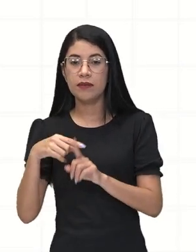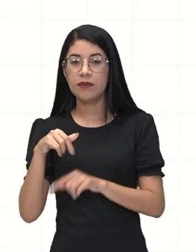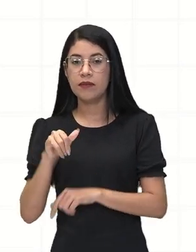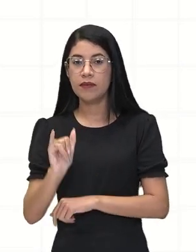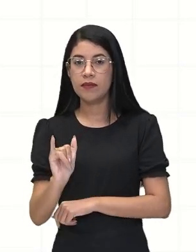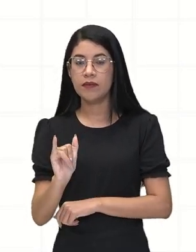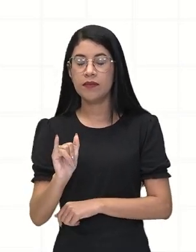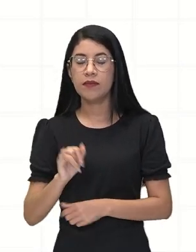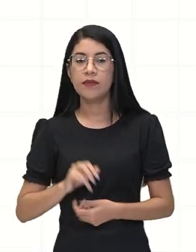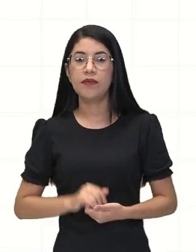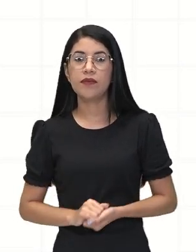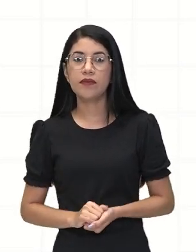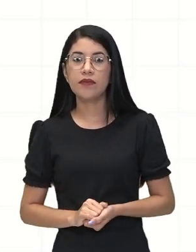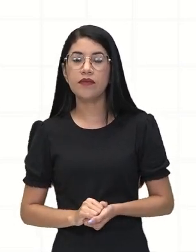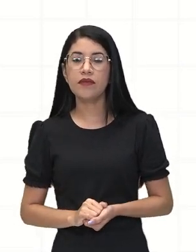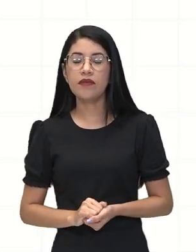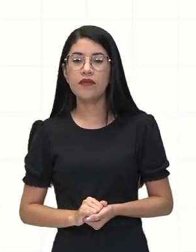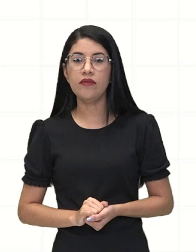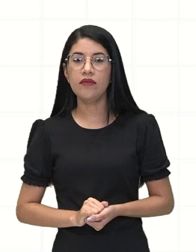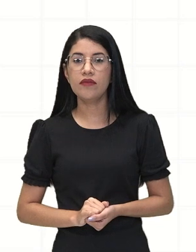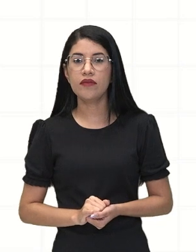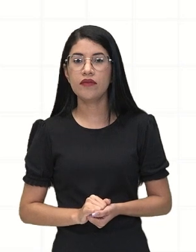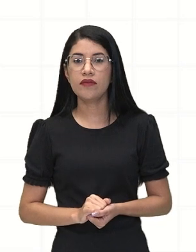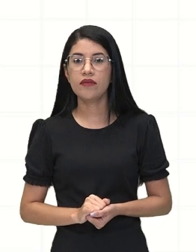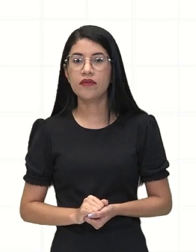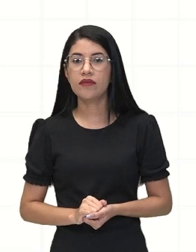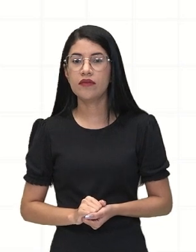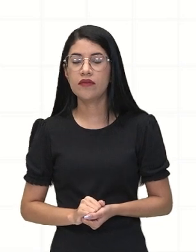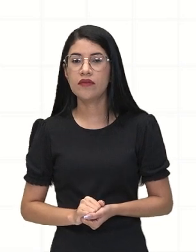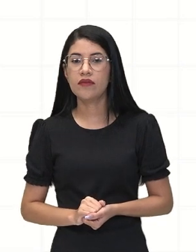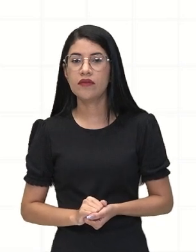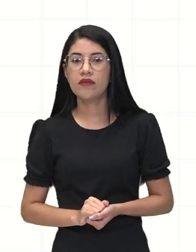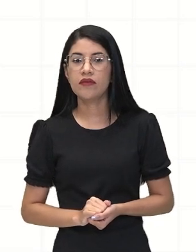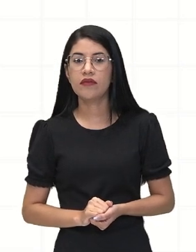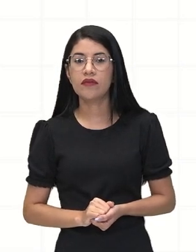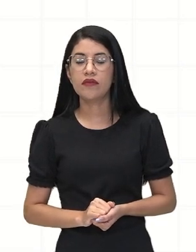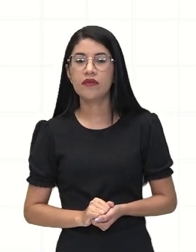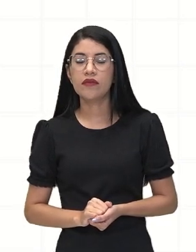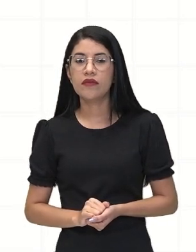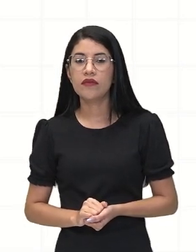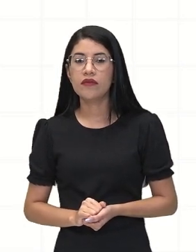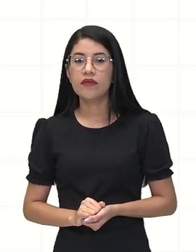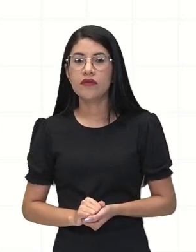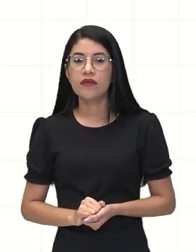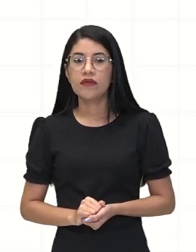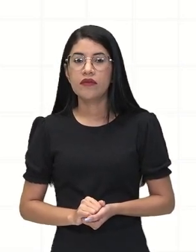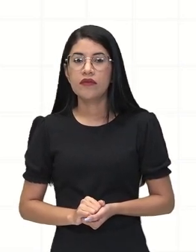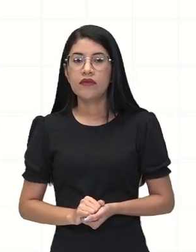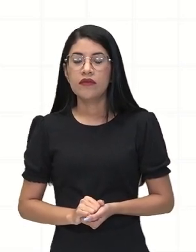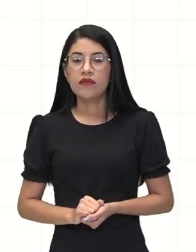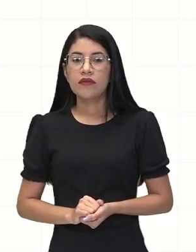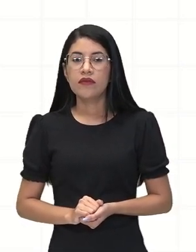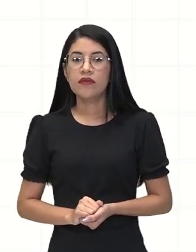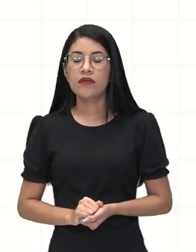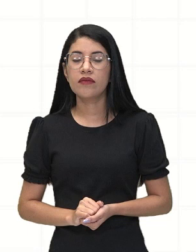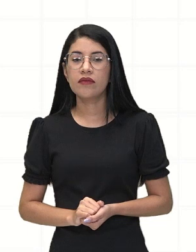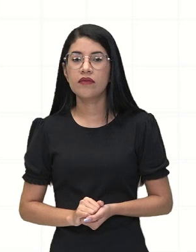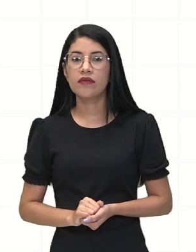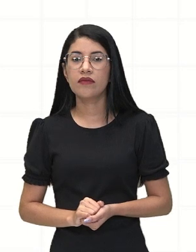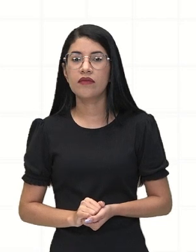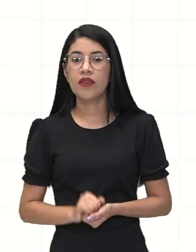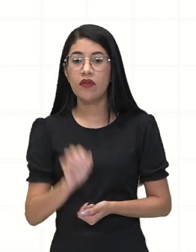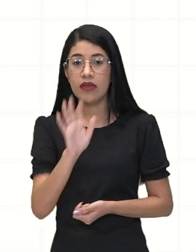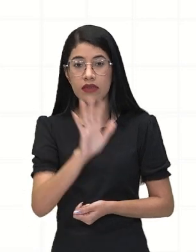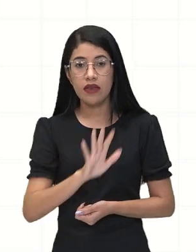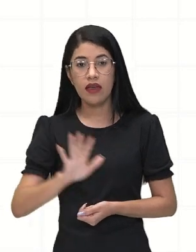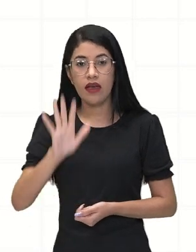B vezes x mais y. Então, A mais B vezes x mais y. E vai ser a área do